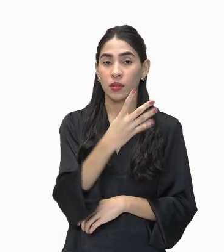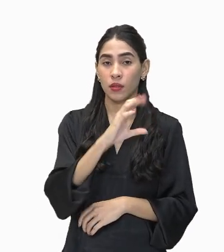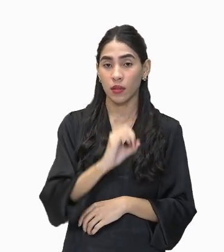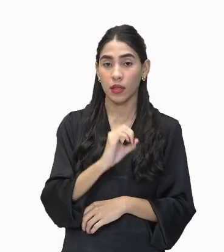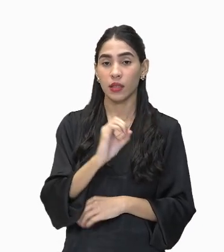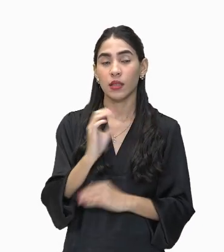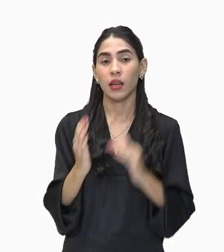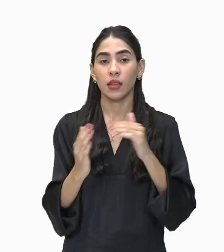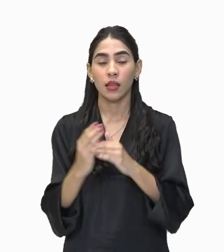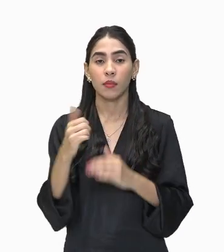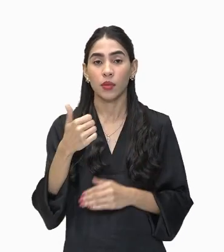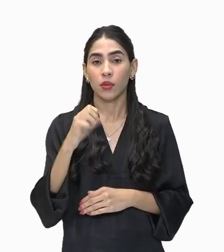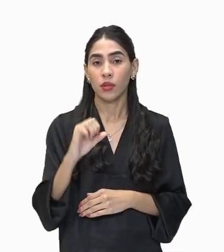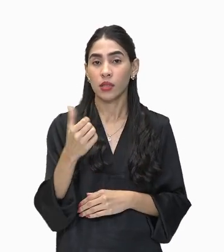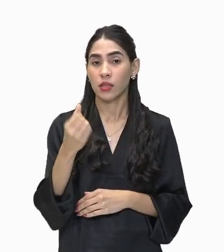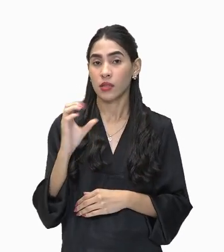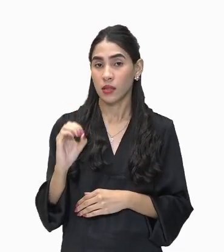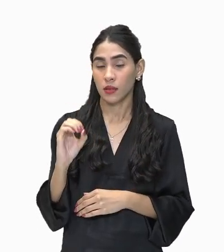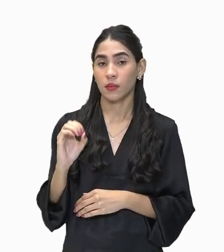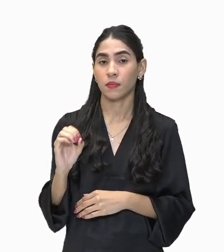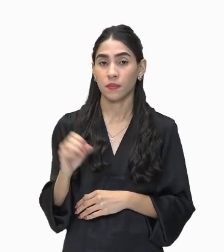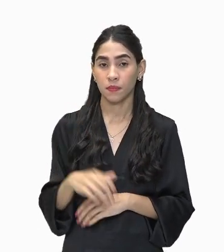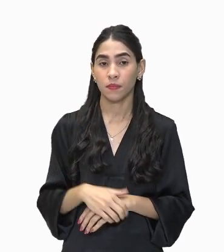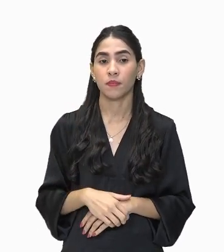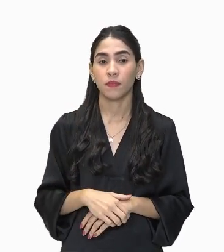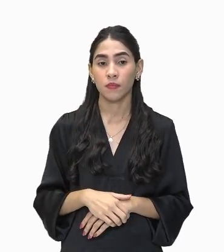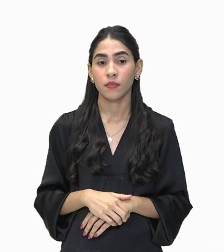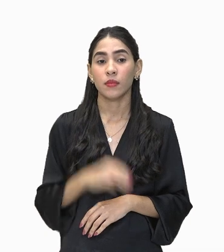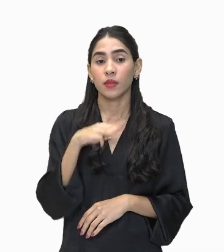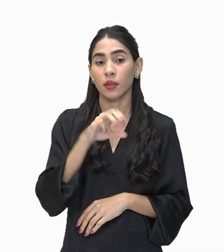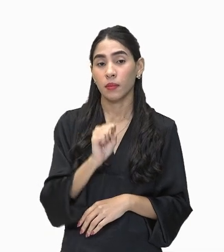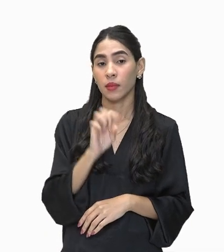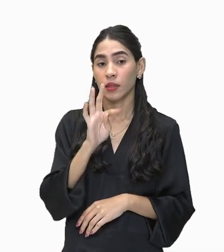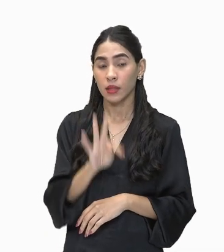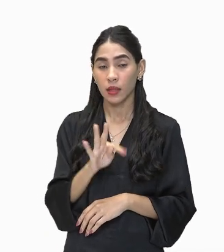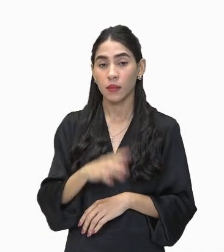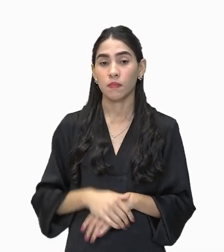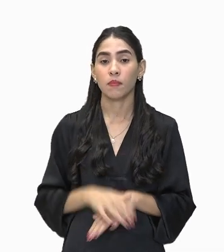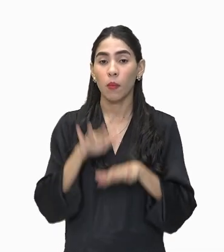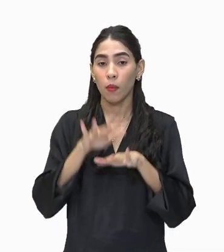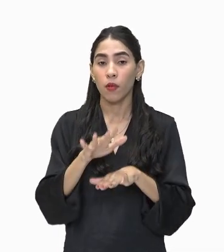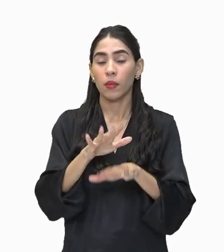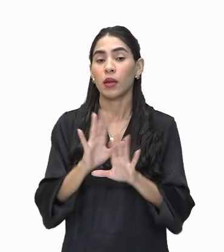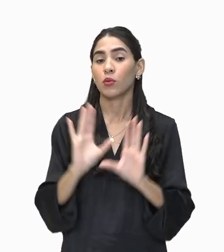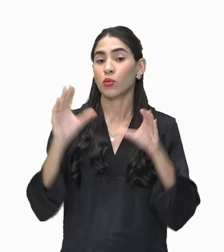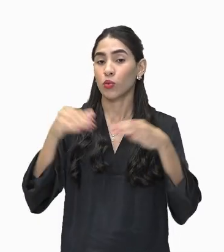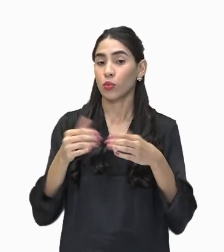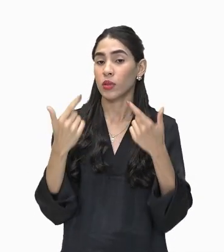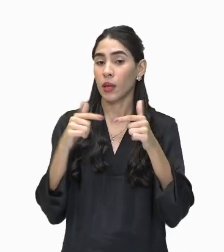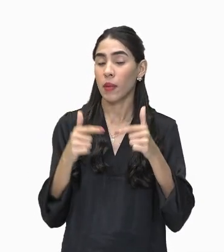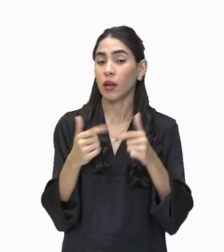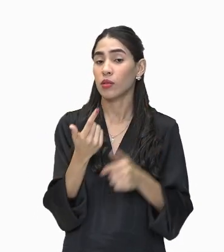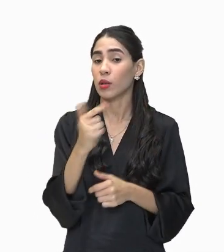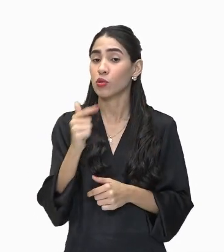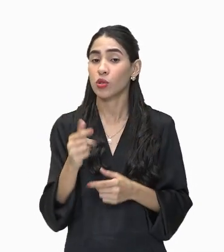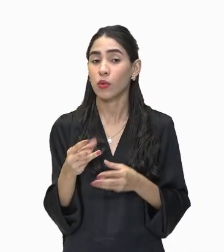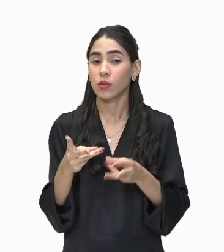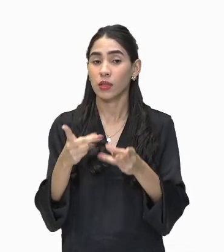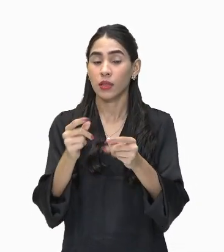1940 e 1960, né? E o MST, o Movimento dos Trabalhadores Rurais Sem Terra, ele